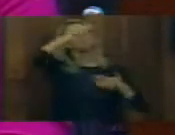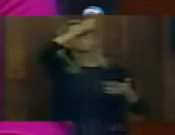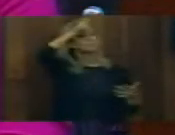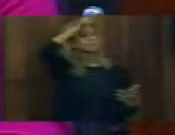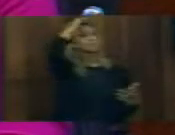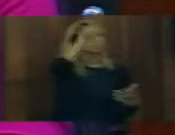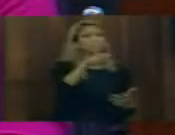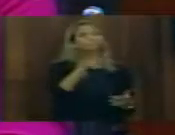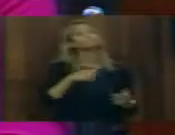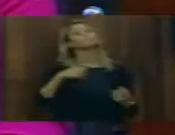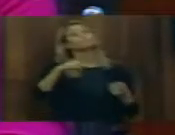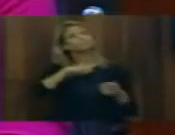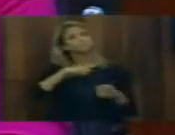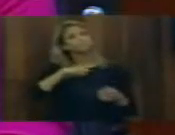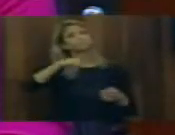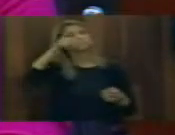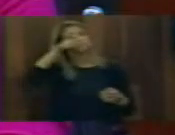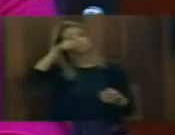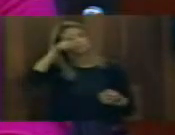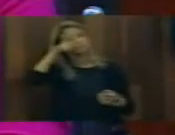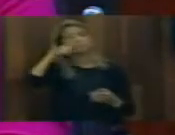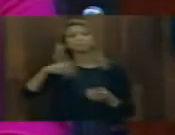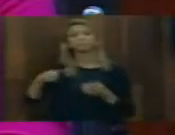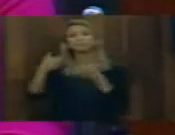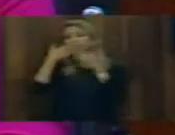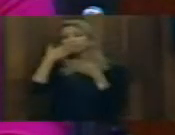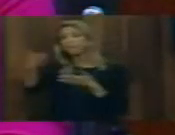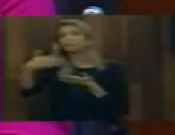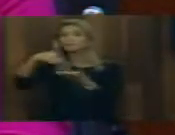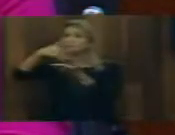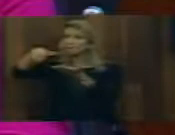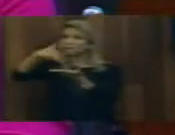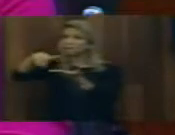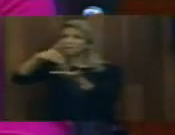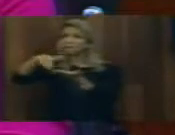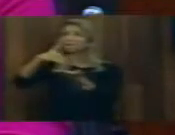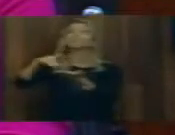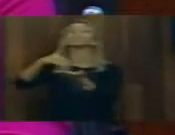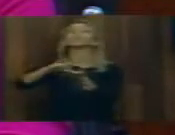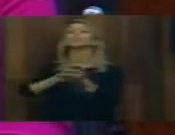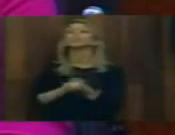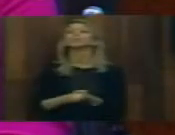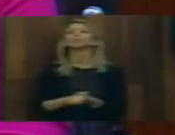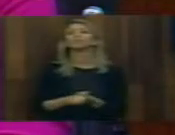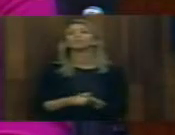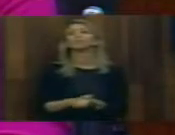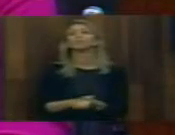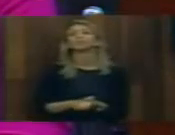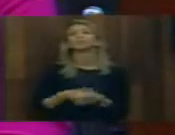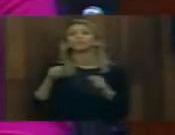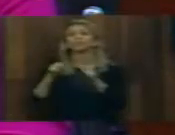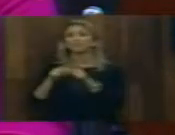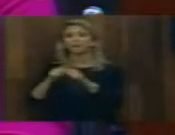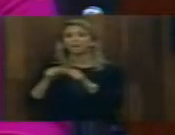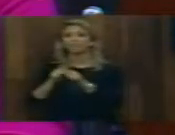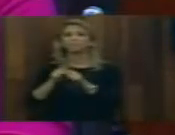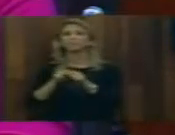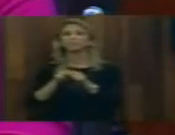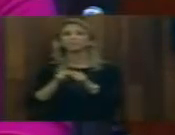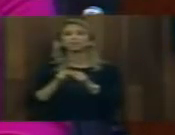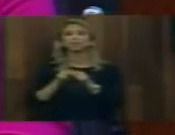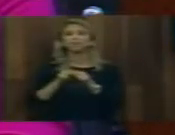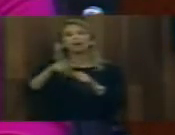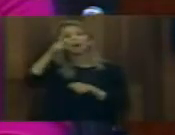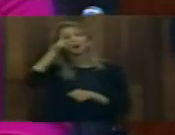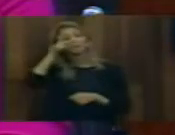secretaria competente com a maior urgência para que seja feita a manutenção da rede de esgoto obstruída com a areia